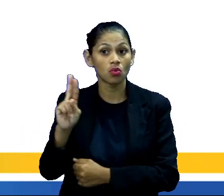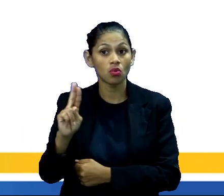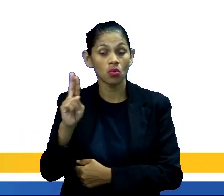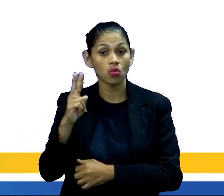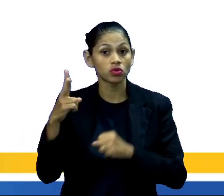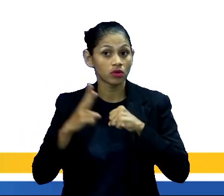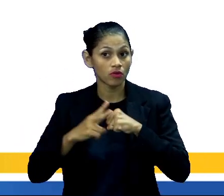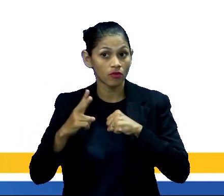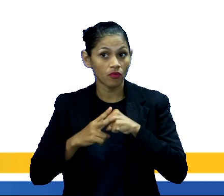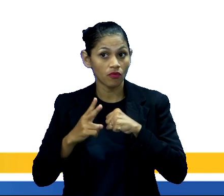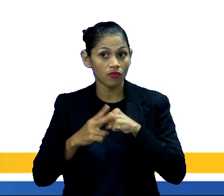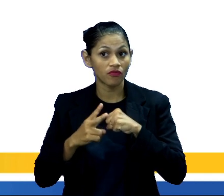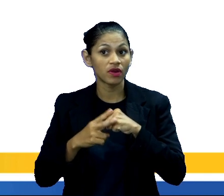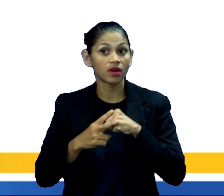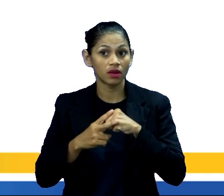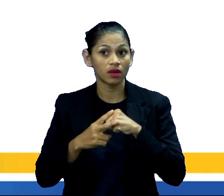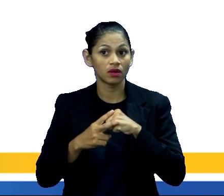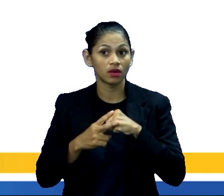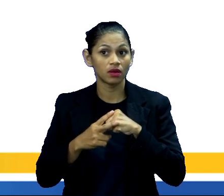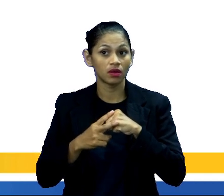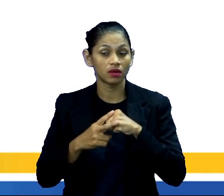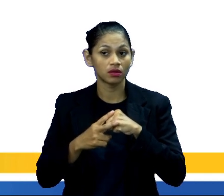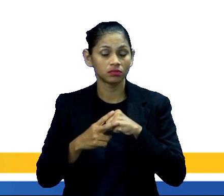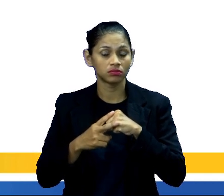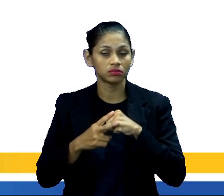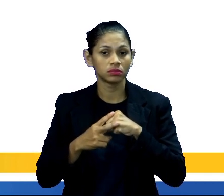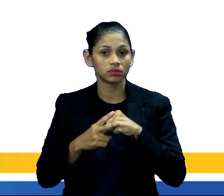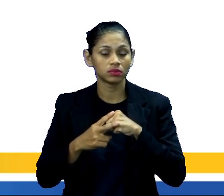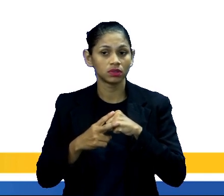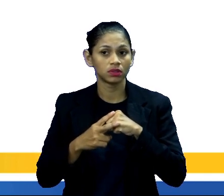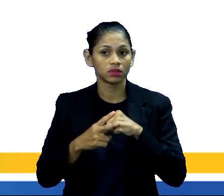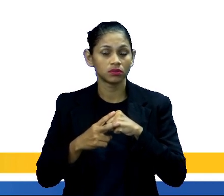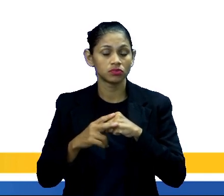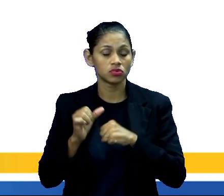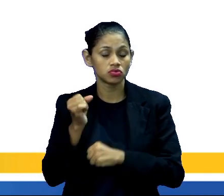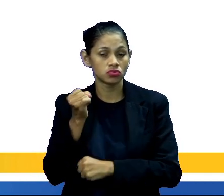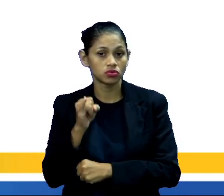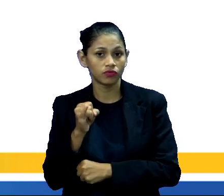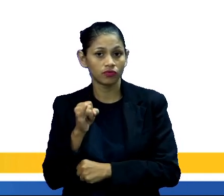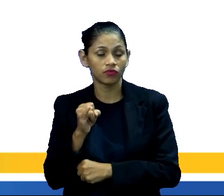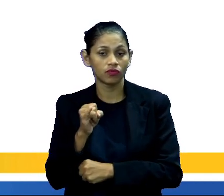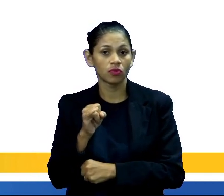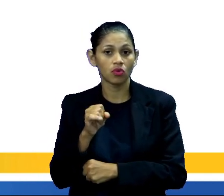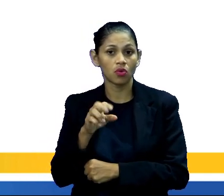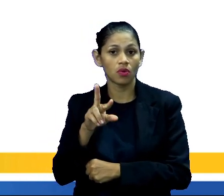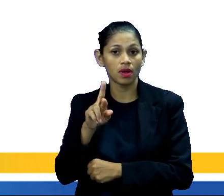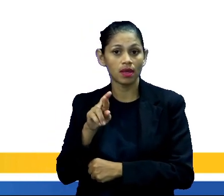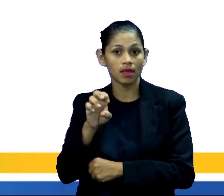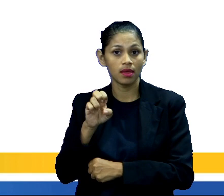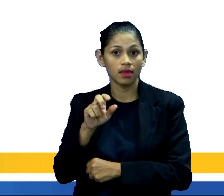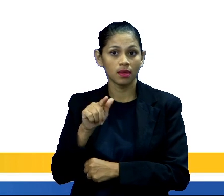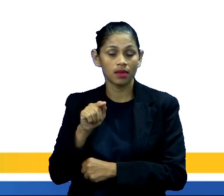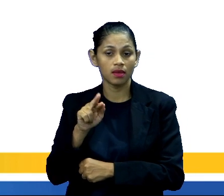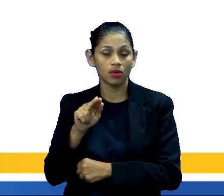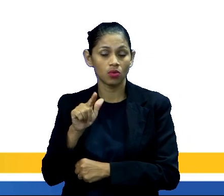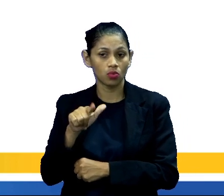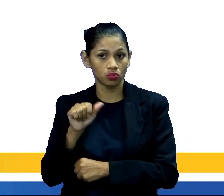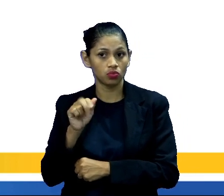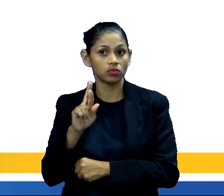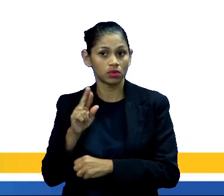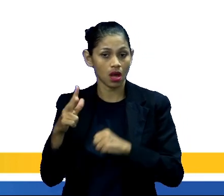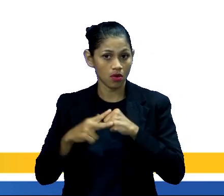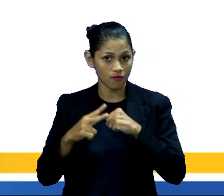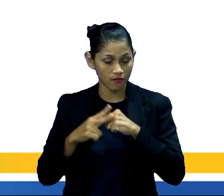o verbo, né? Se ele for regular ali no caso do work, que é trabalhar, você vai colocar you worked yesterday, você